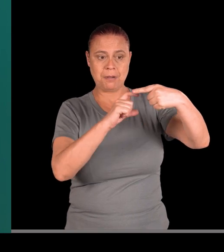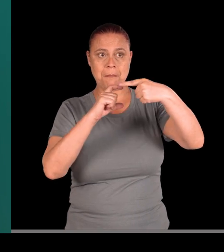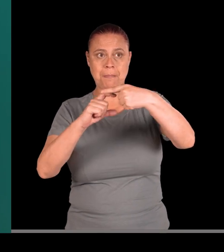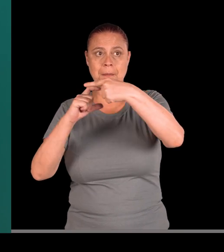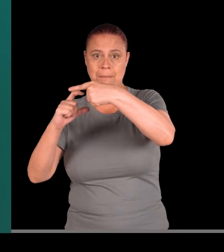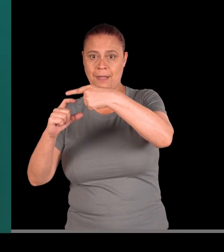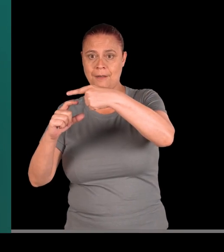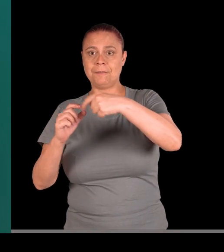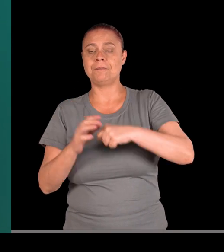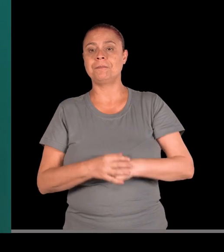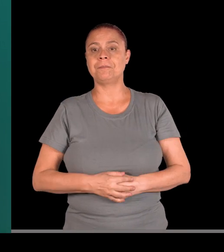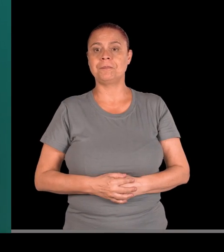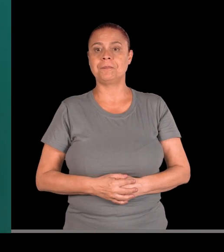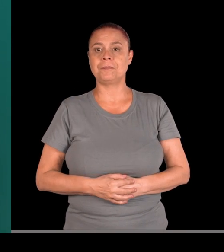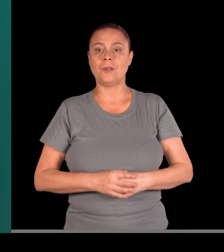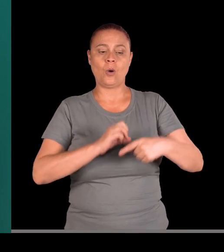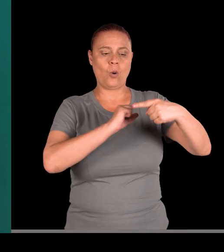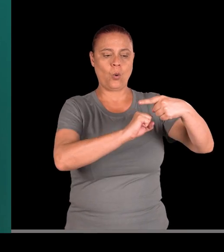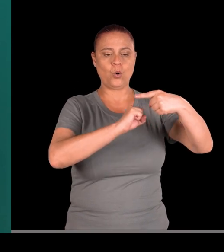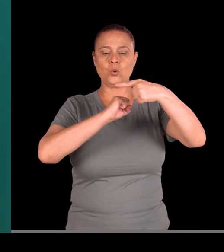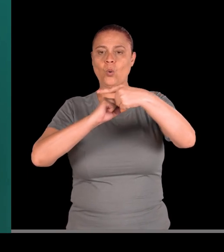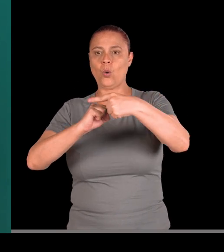três frações, que é 8.